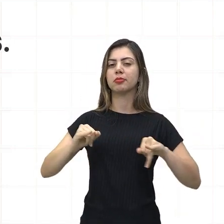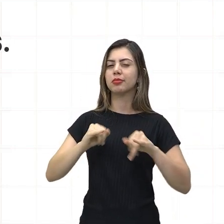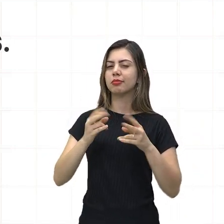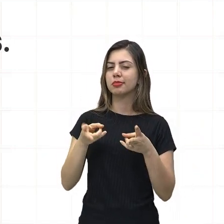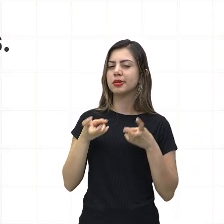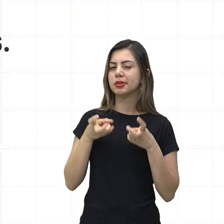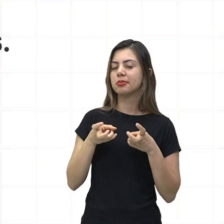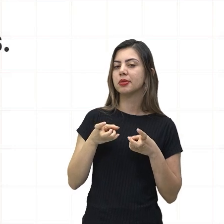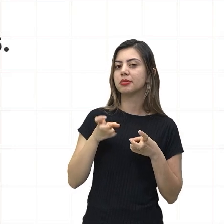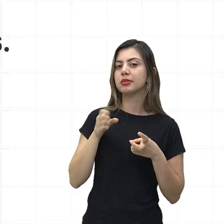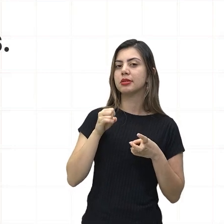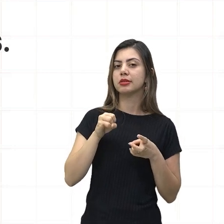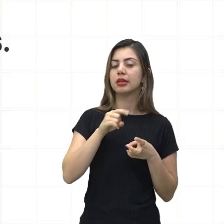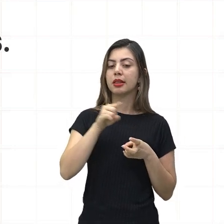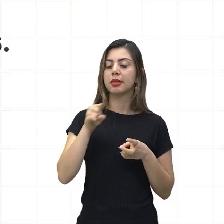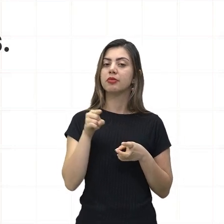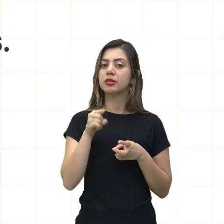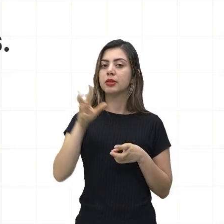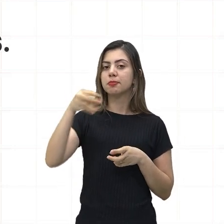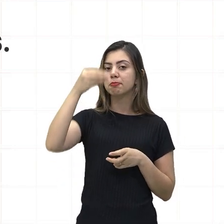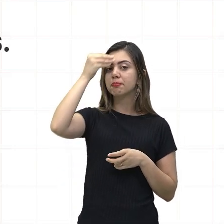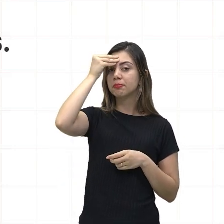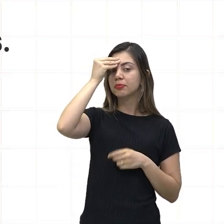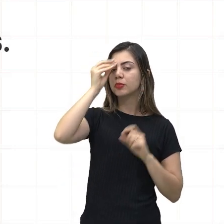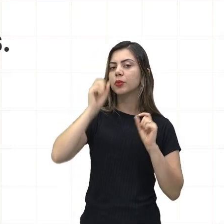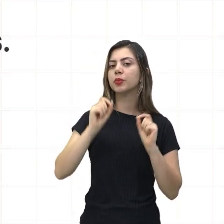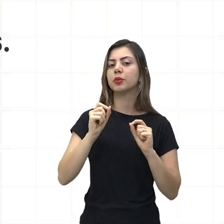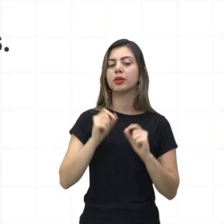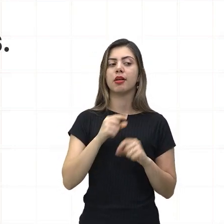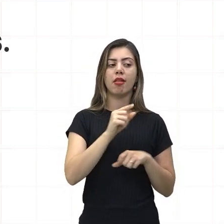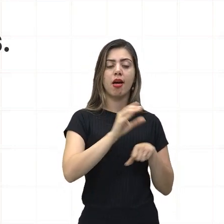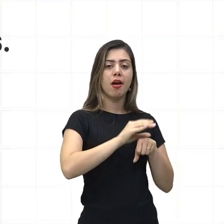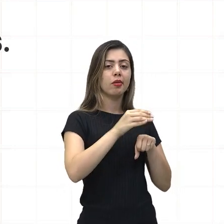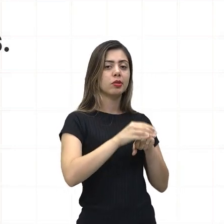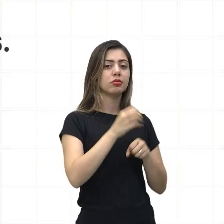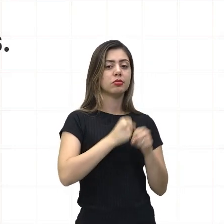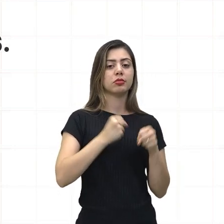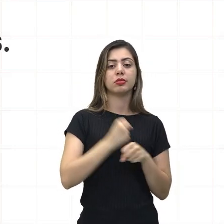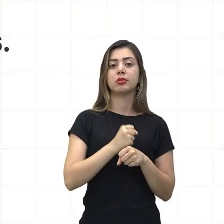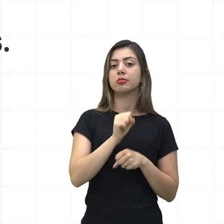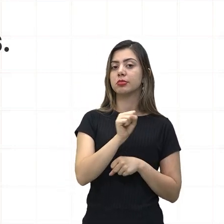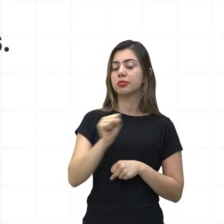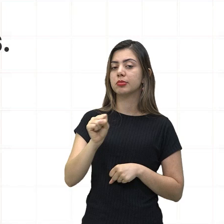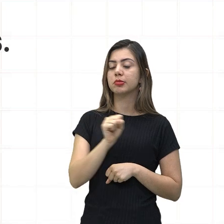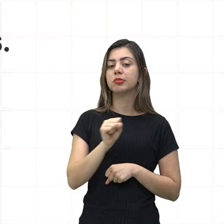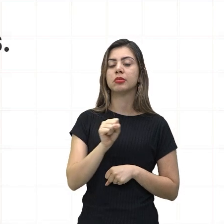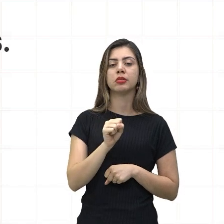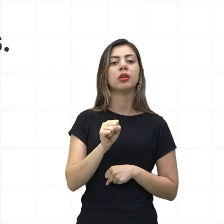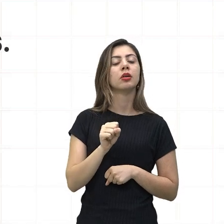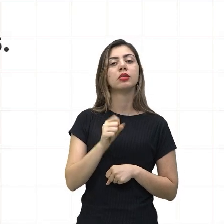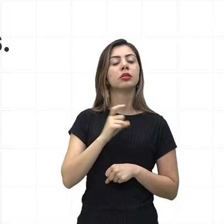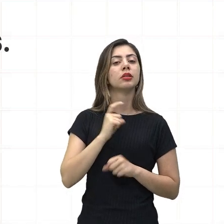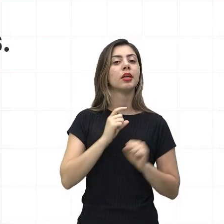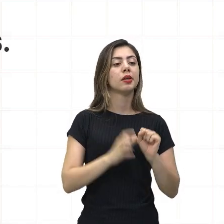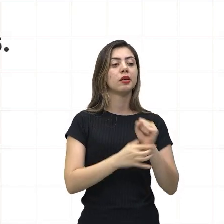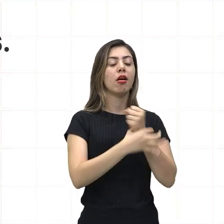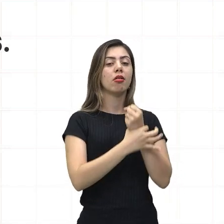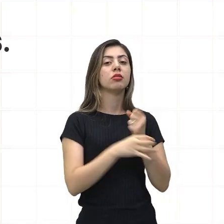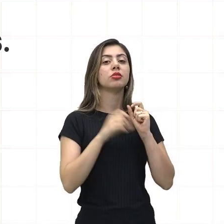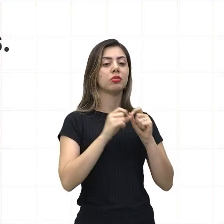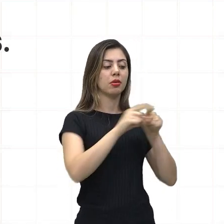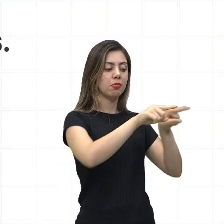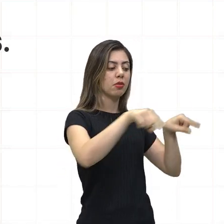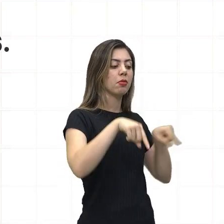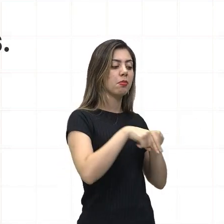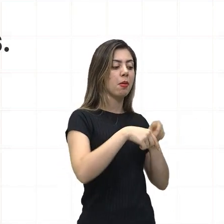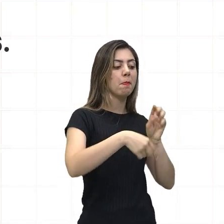tomem nota, se for o caso, tá, gente? Que a Constituição de 88 garantiu a demarcação